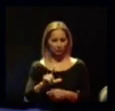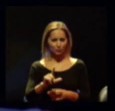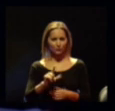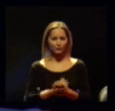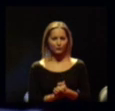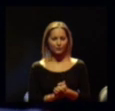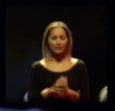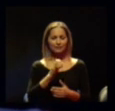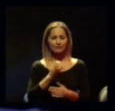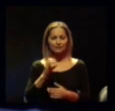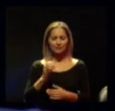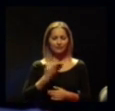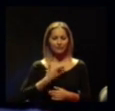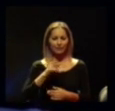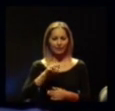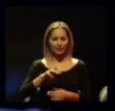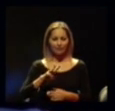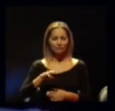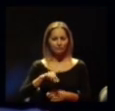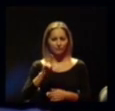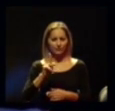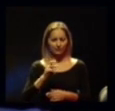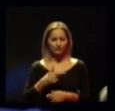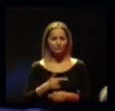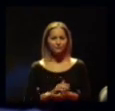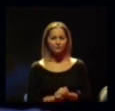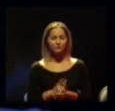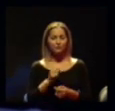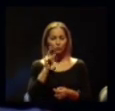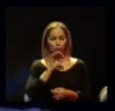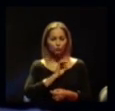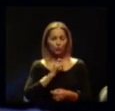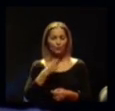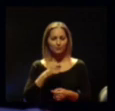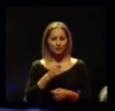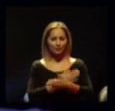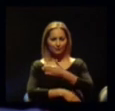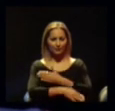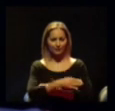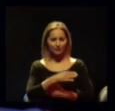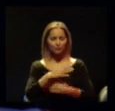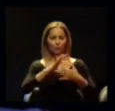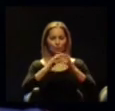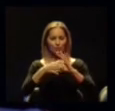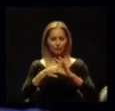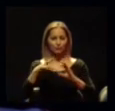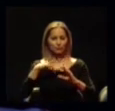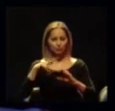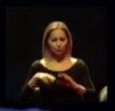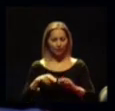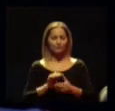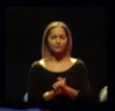Presidente da CCDR-LVT, Srs. Presidentes e representantes do Comitê Paralímpico de Portugal e Comitê Olímpico de